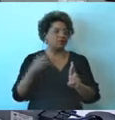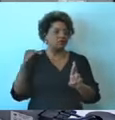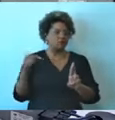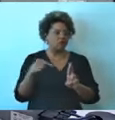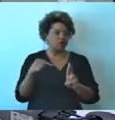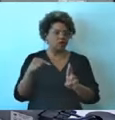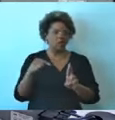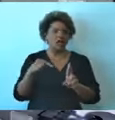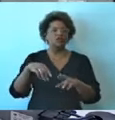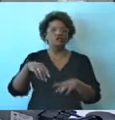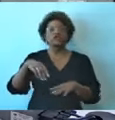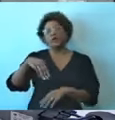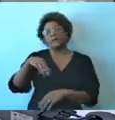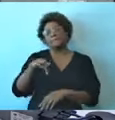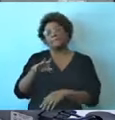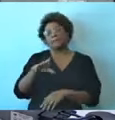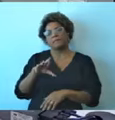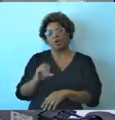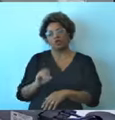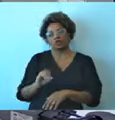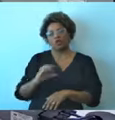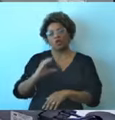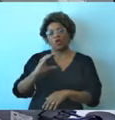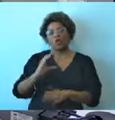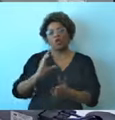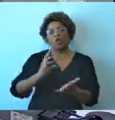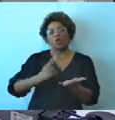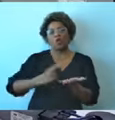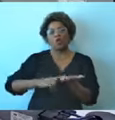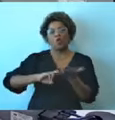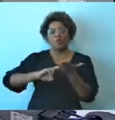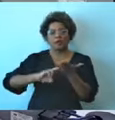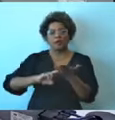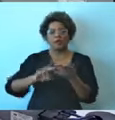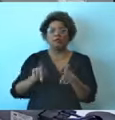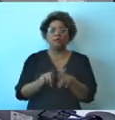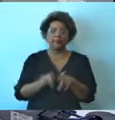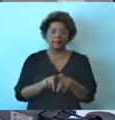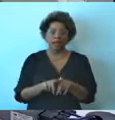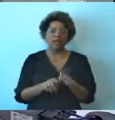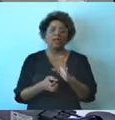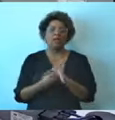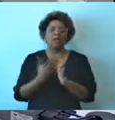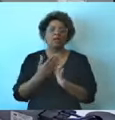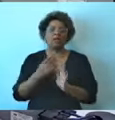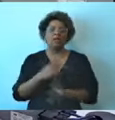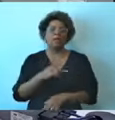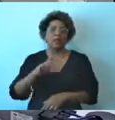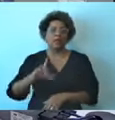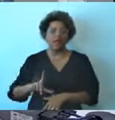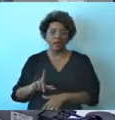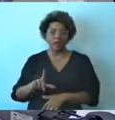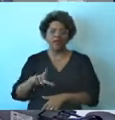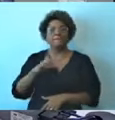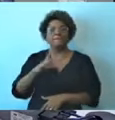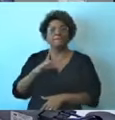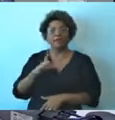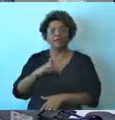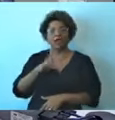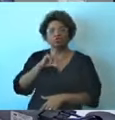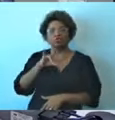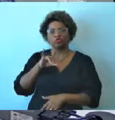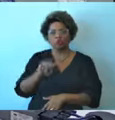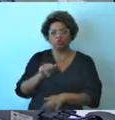projeto de lei para instituir em Belo Horizonte o Dia do Motociclista, que nós tenhamos naquela semana do Dia do Motociclista,